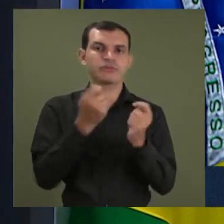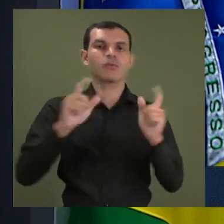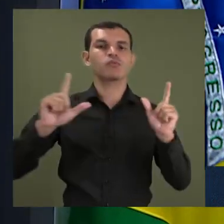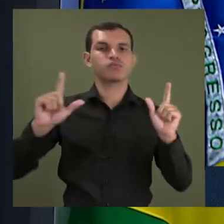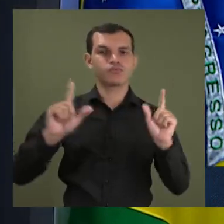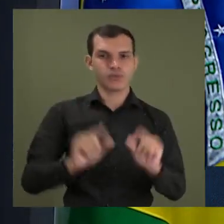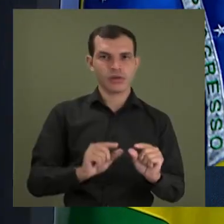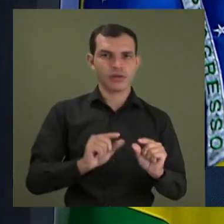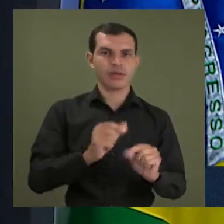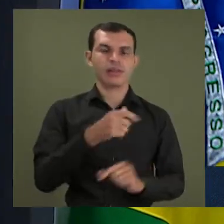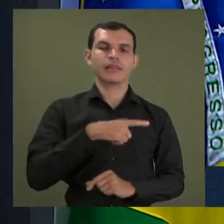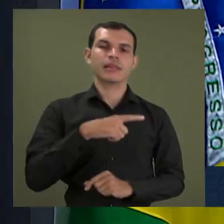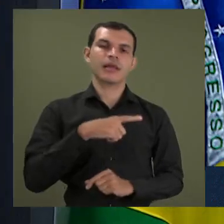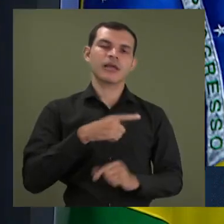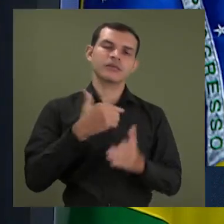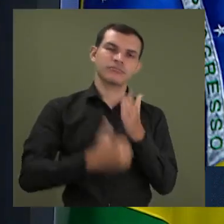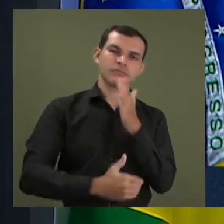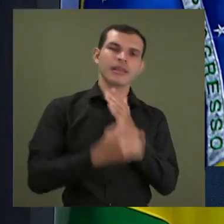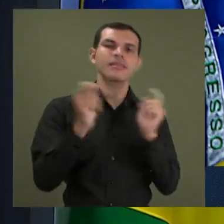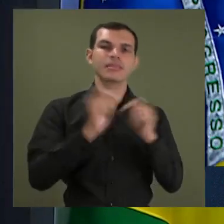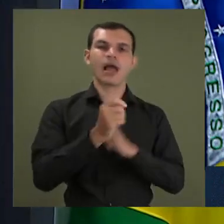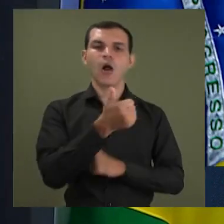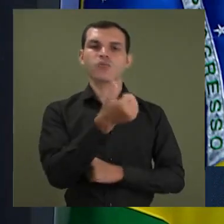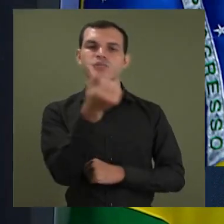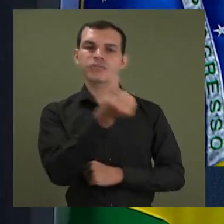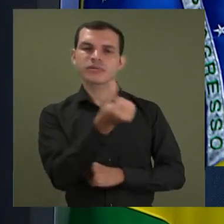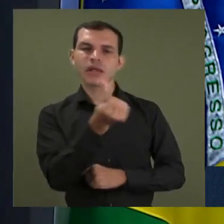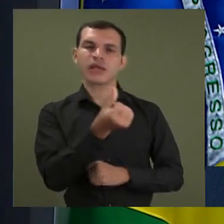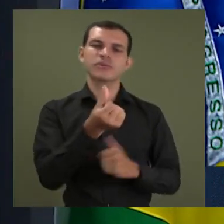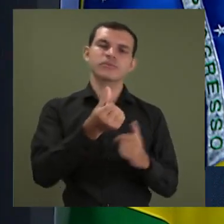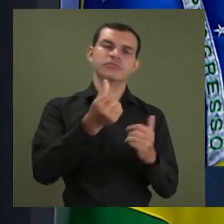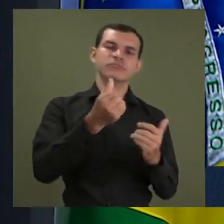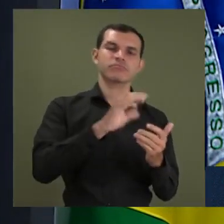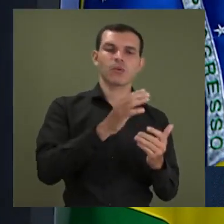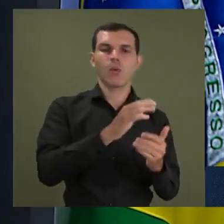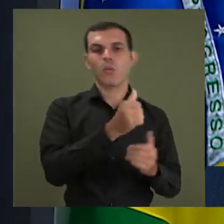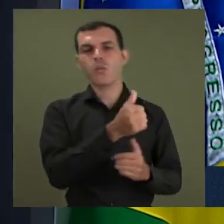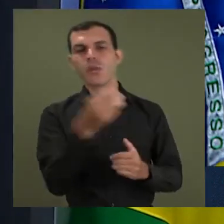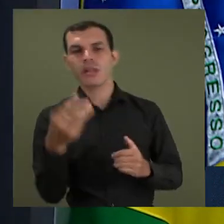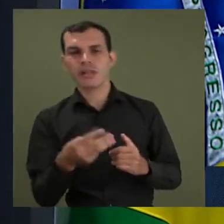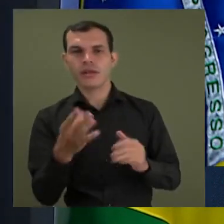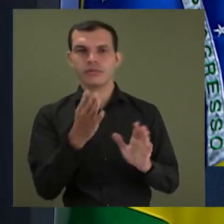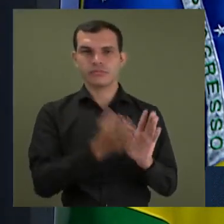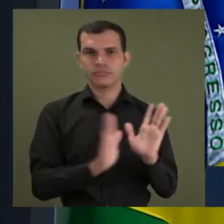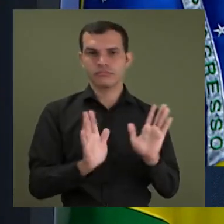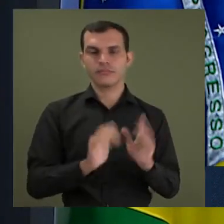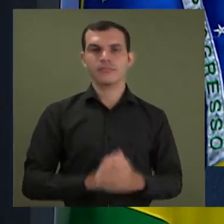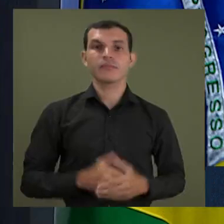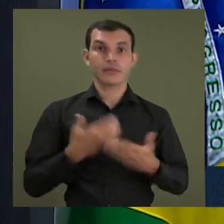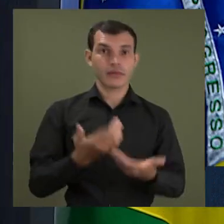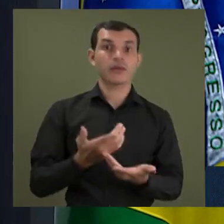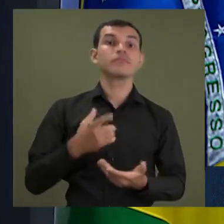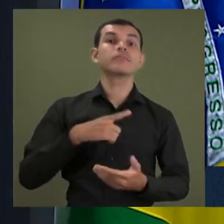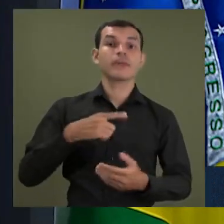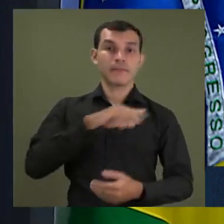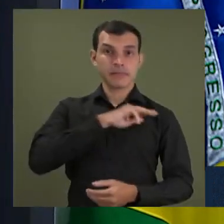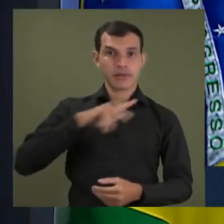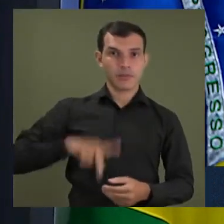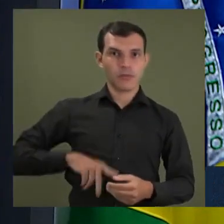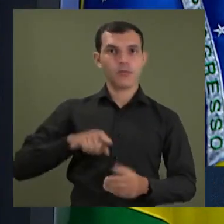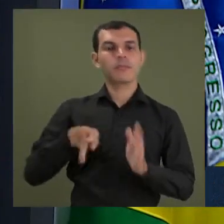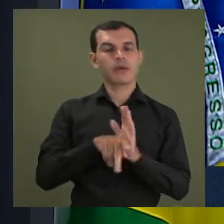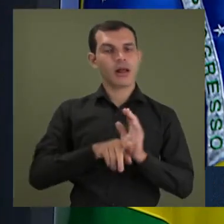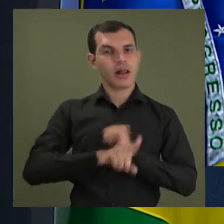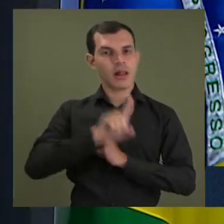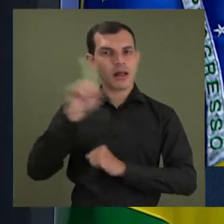1/3. Diante da absolvição do réu, o Ministério Público do Estado de Minas Gerais ingressou